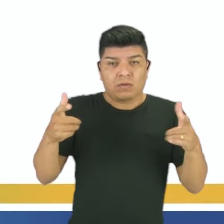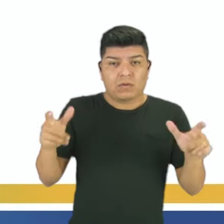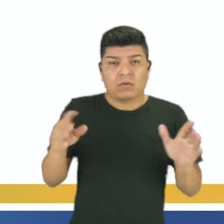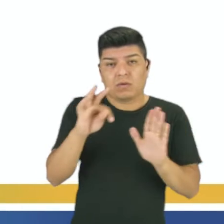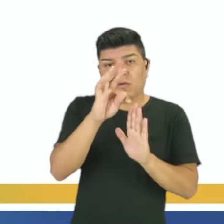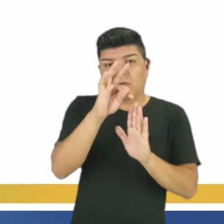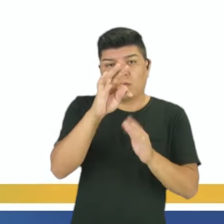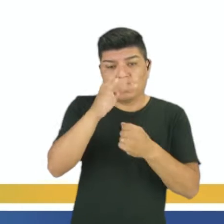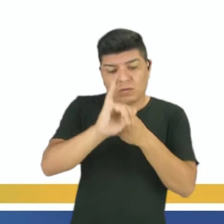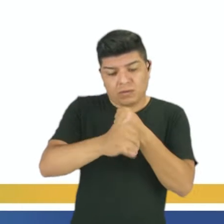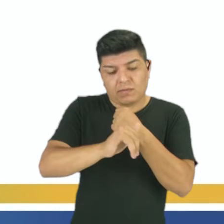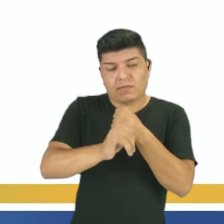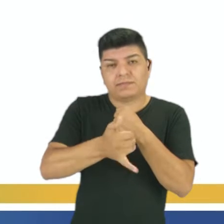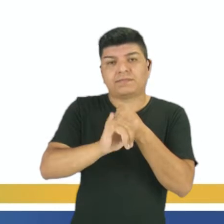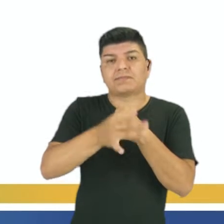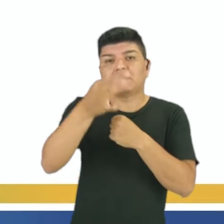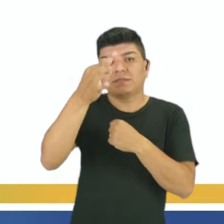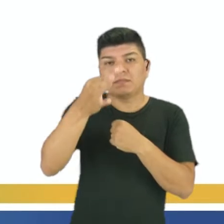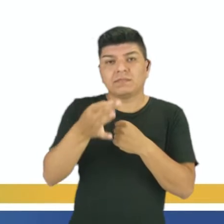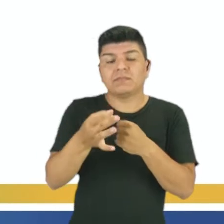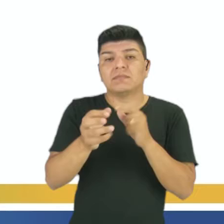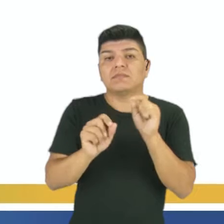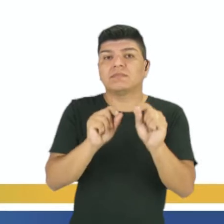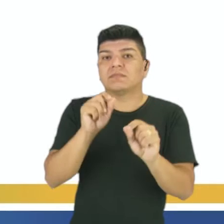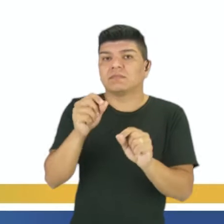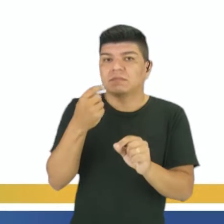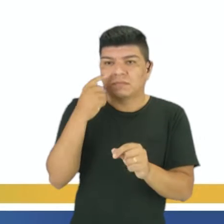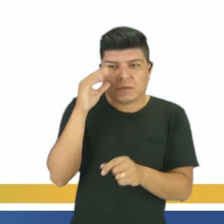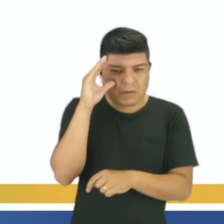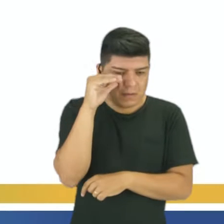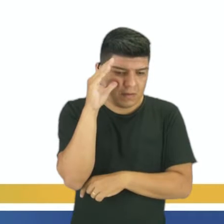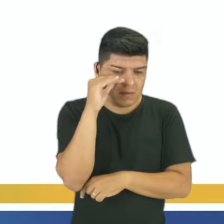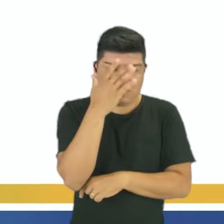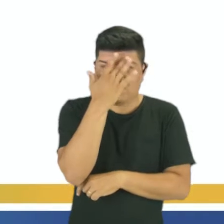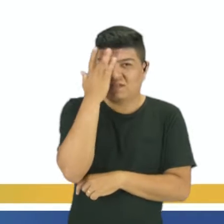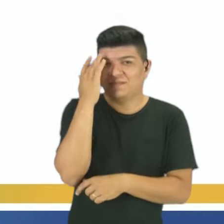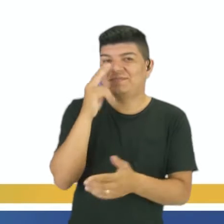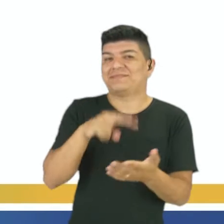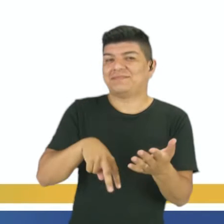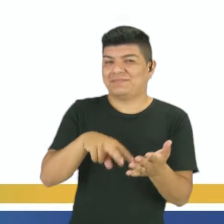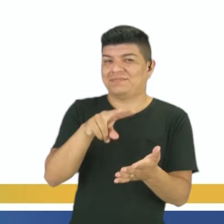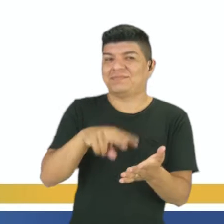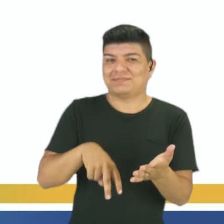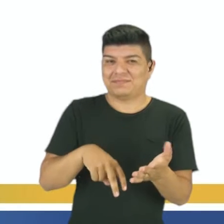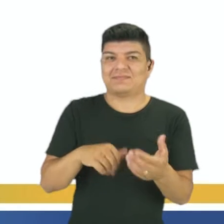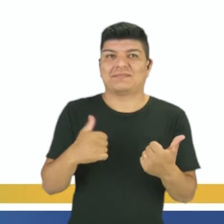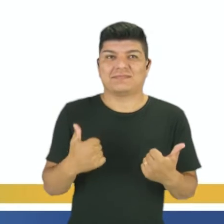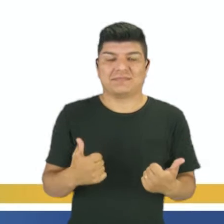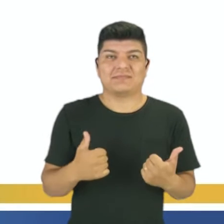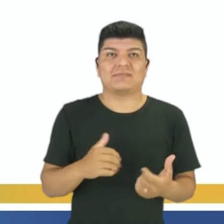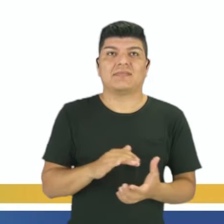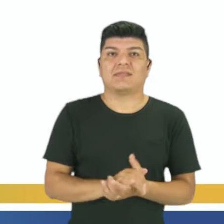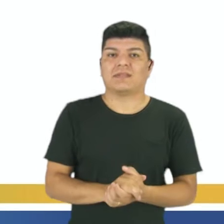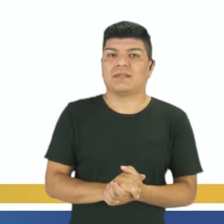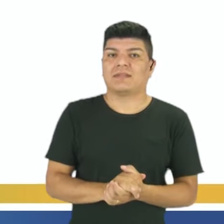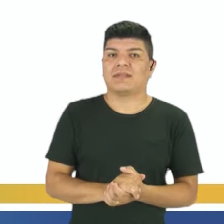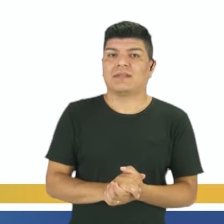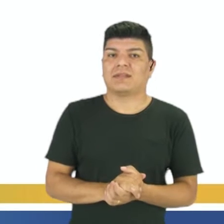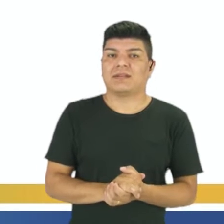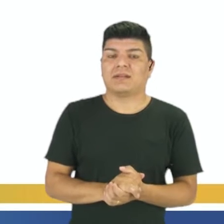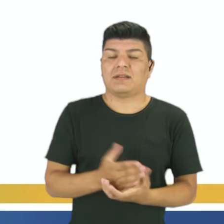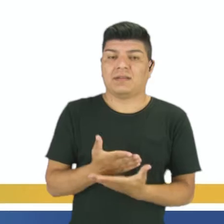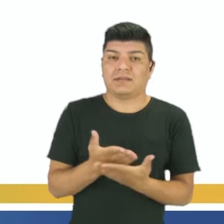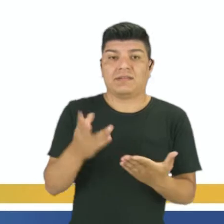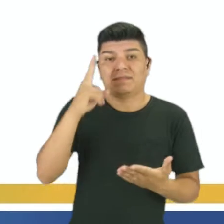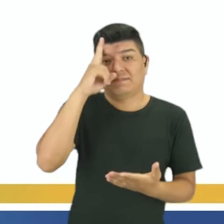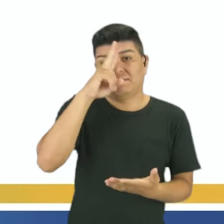uma crônica é que certamente vai despertar a curiosidade do leitor para lê-la, tá? Então, para